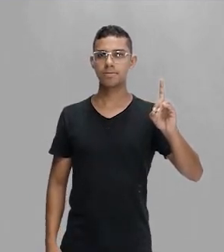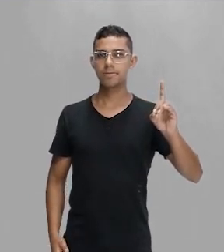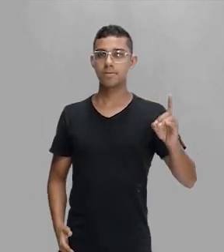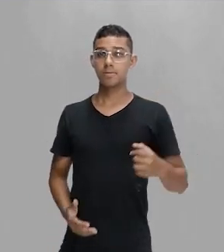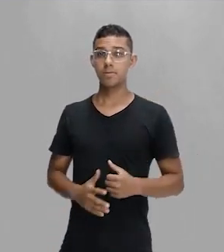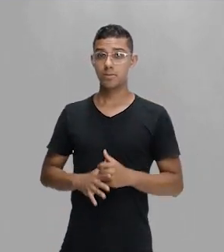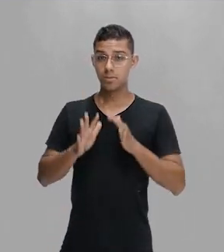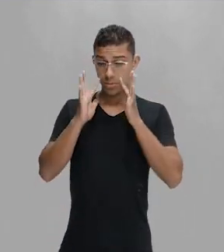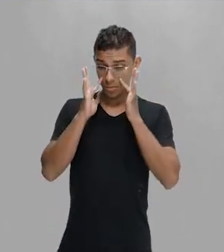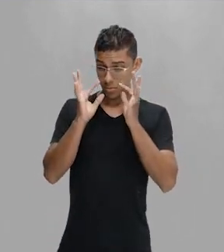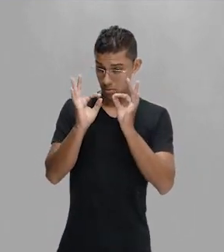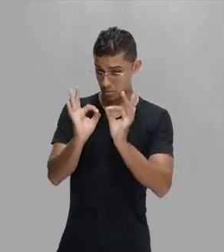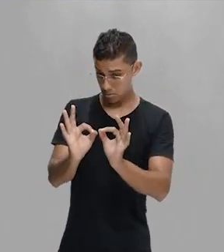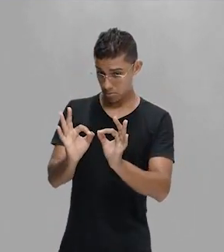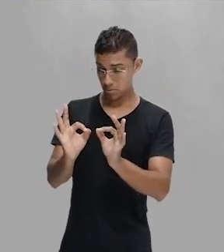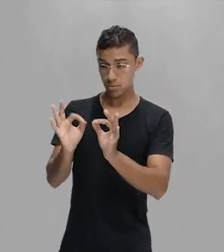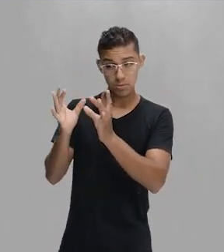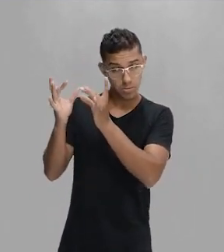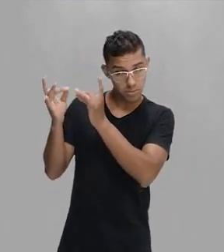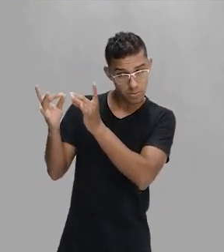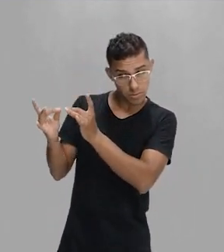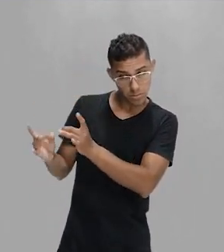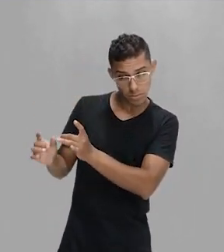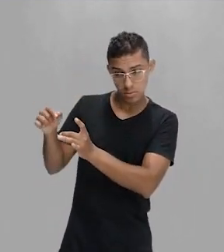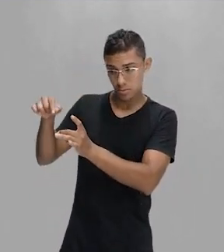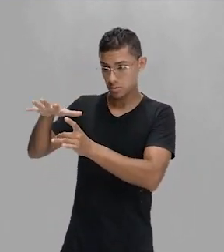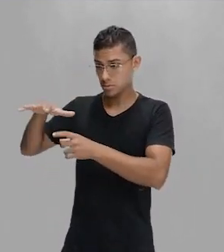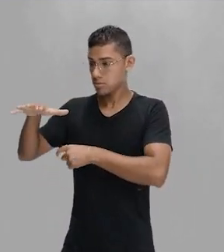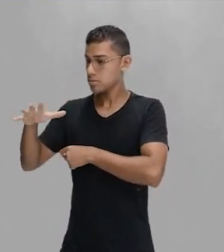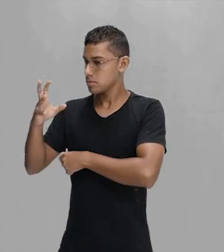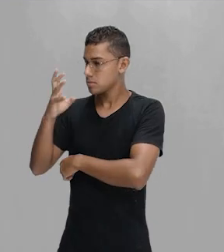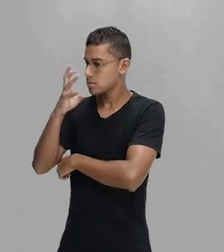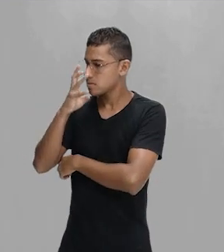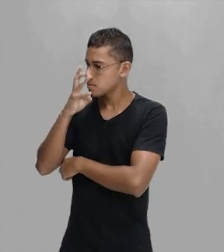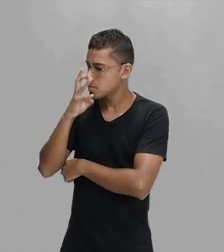muita atenção com esse detalhe. A observação é um elemento